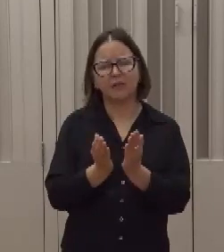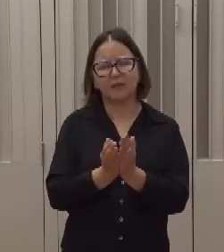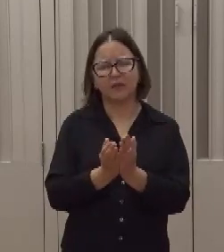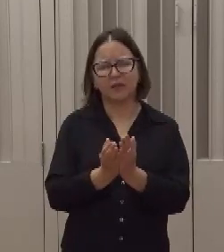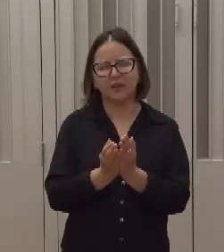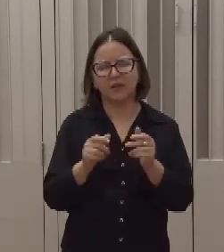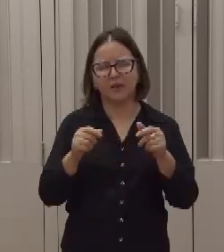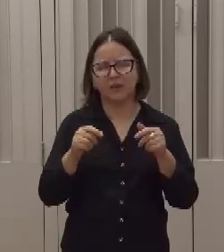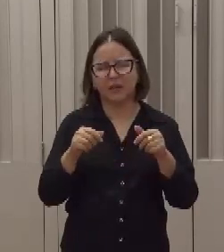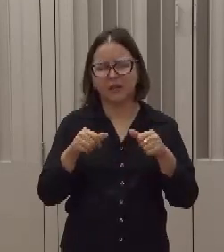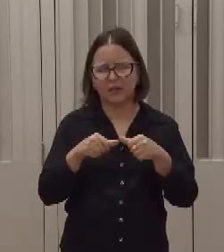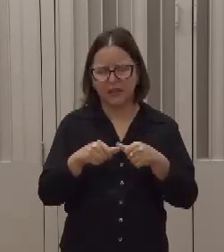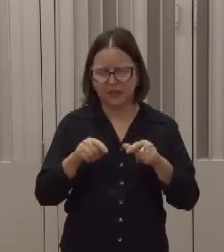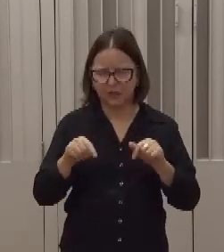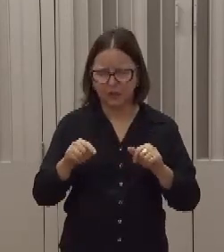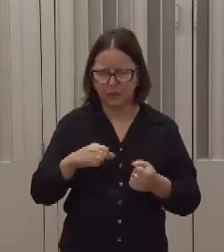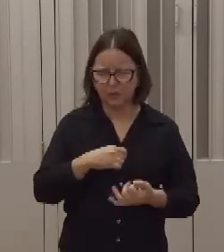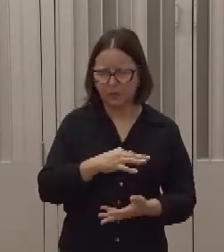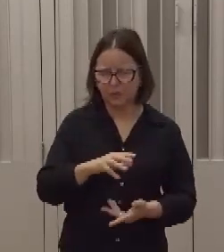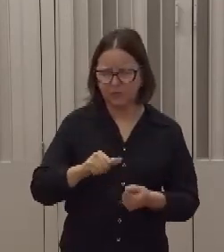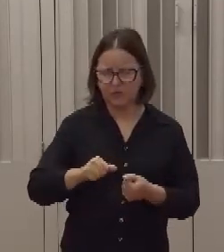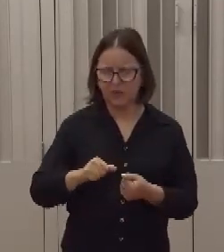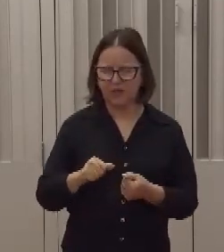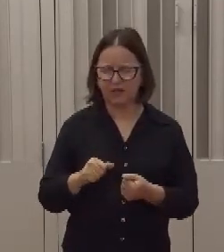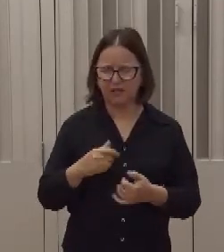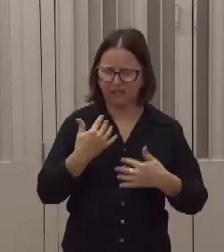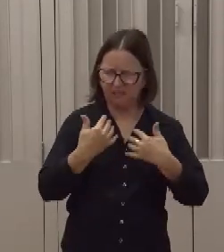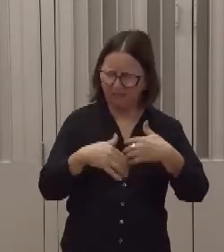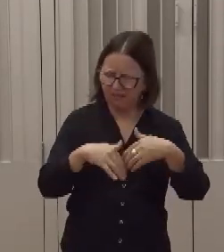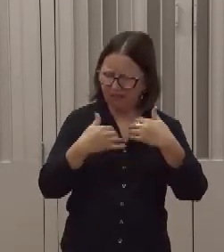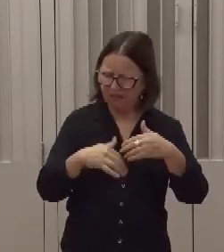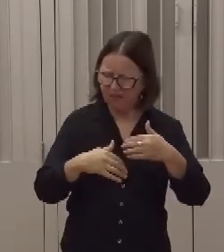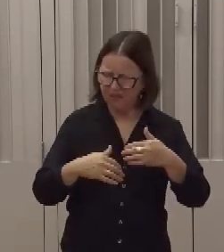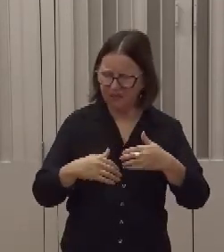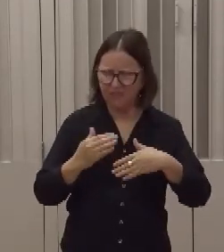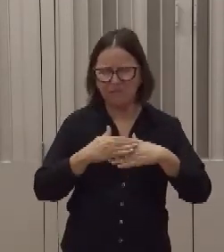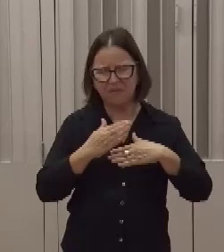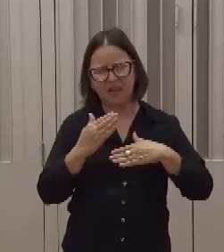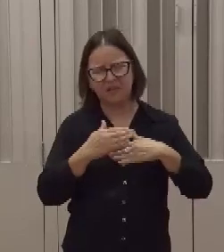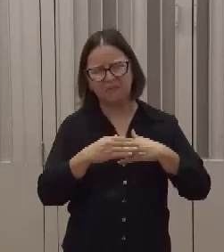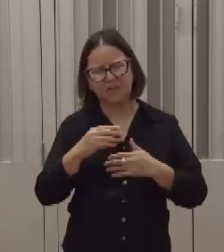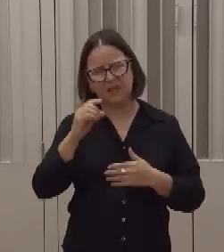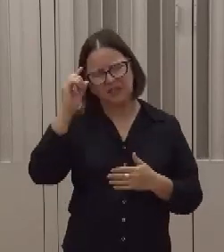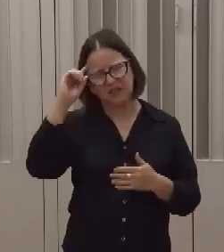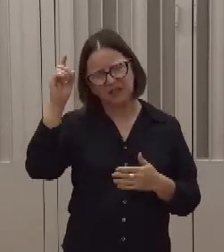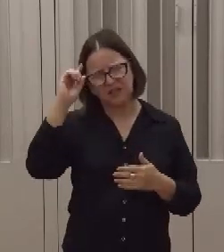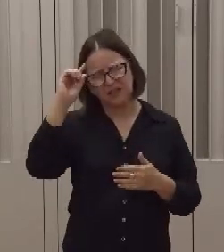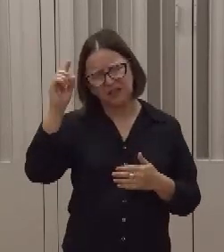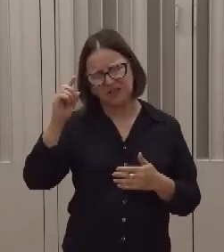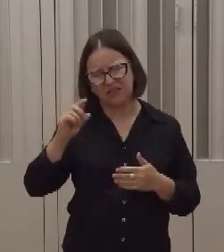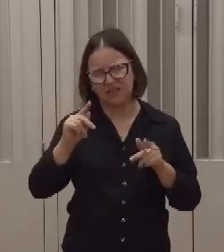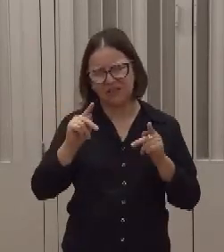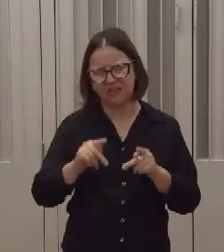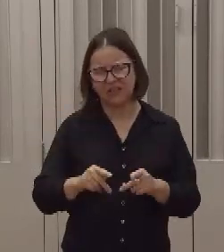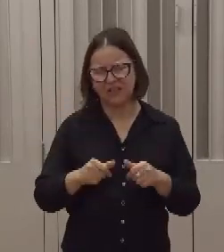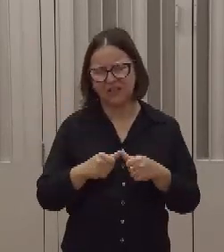bagunçado como o que está hoje. E que parece que bagunçou cada vez mais a cada dia que passa diante dessa situação.